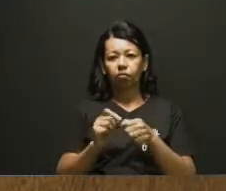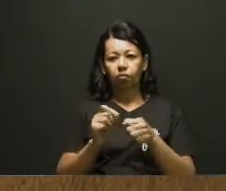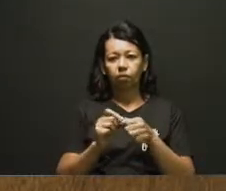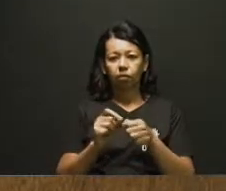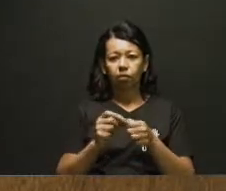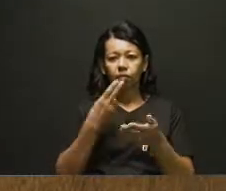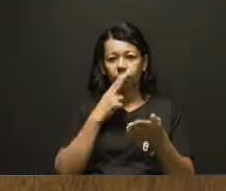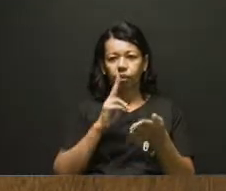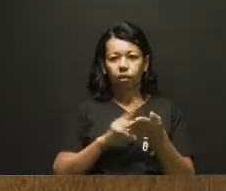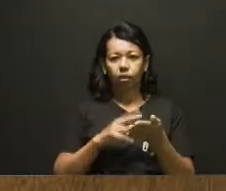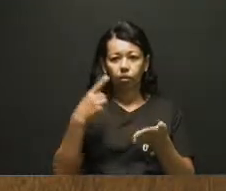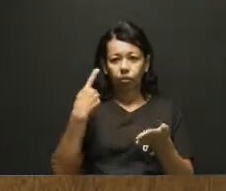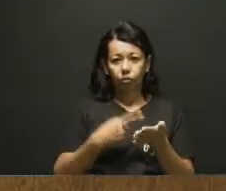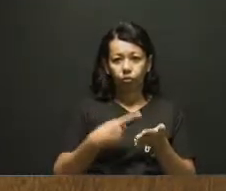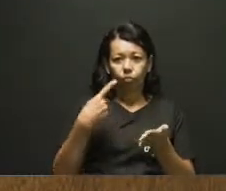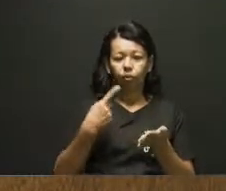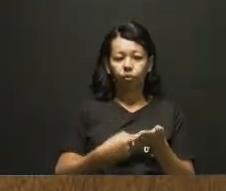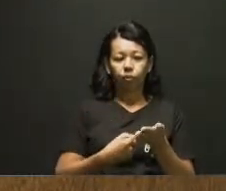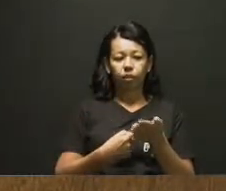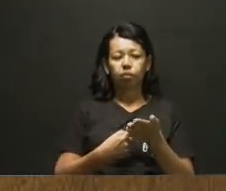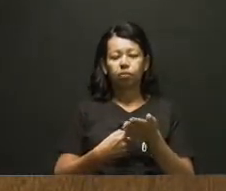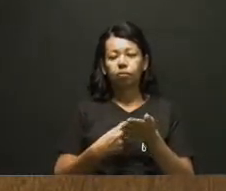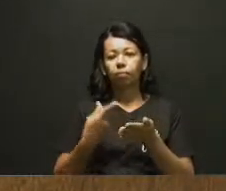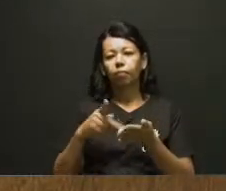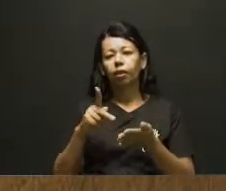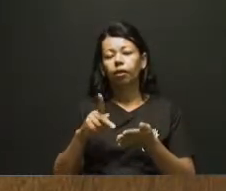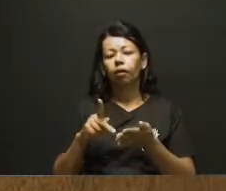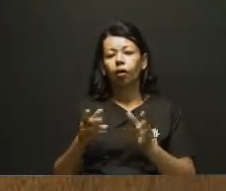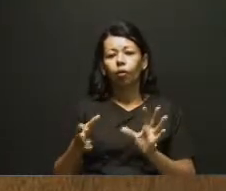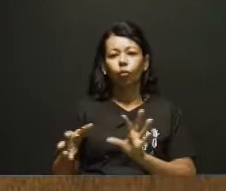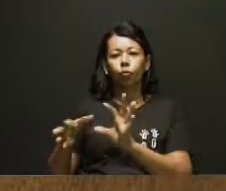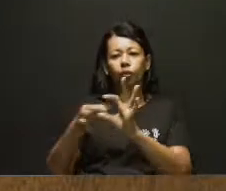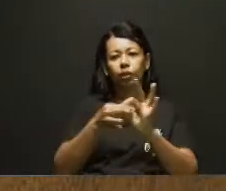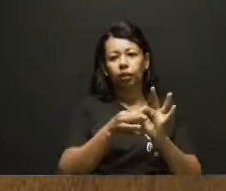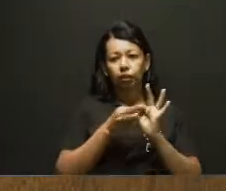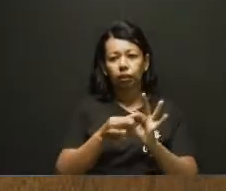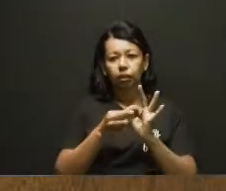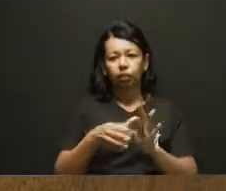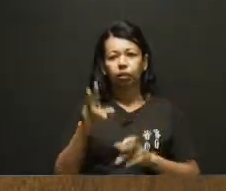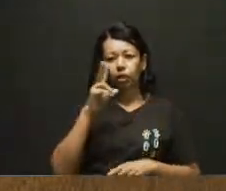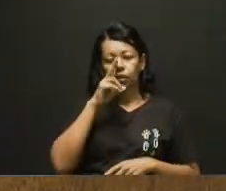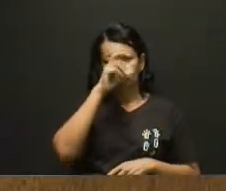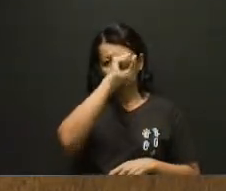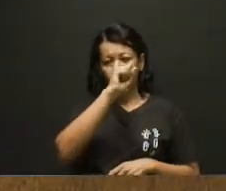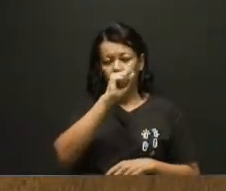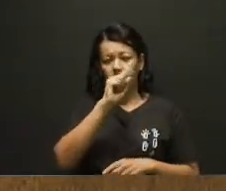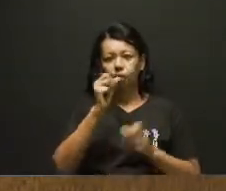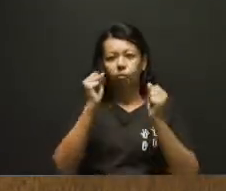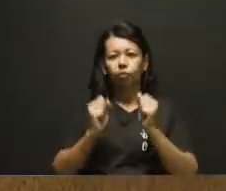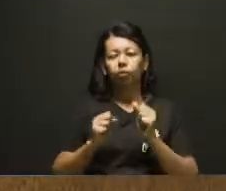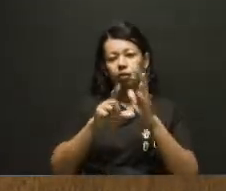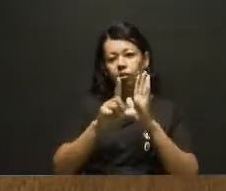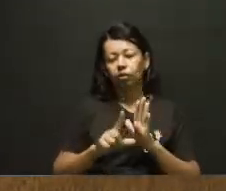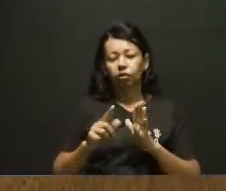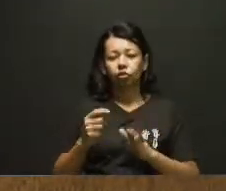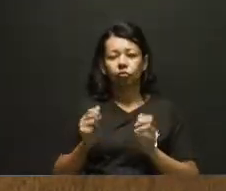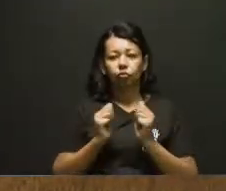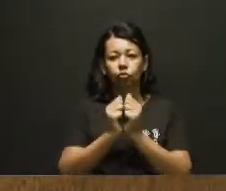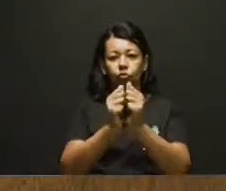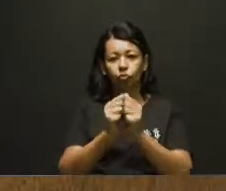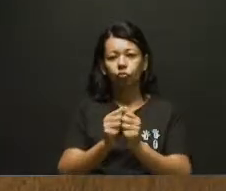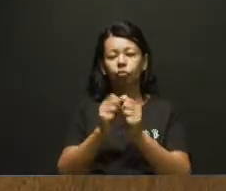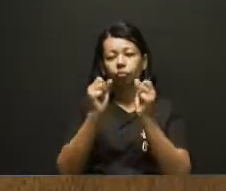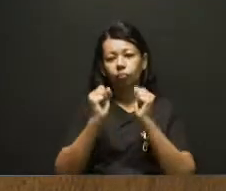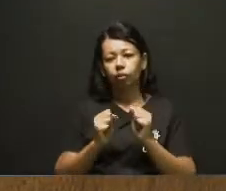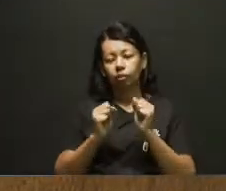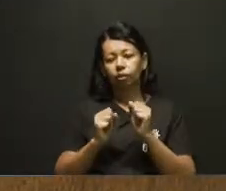com esta intenção de justamente unir as forças nós poder legislativo junto com o poder